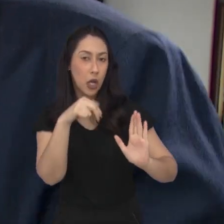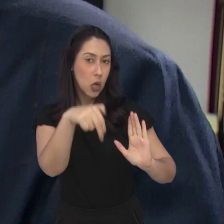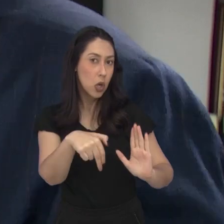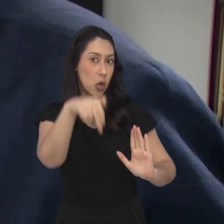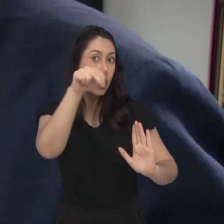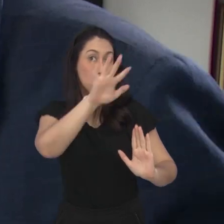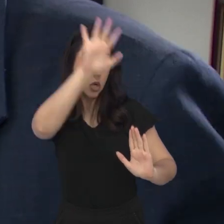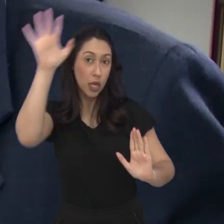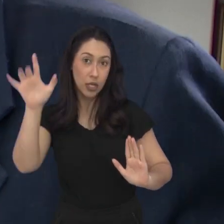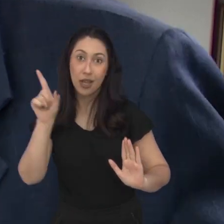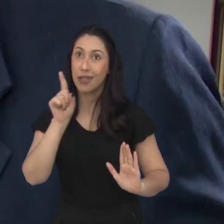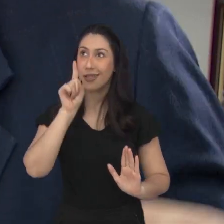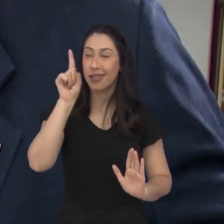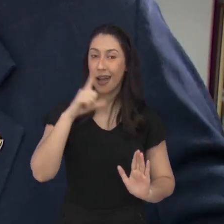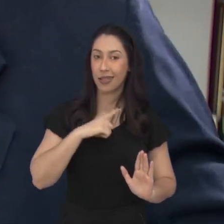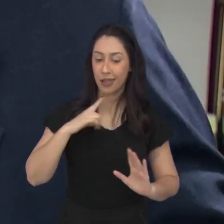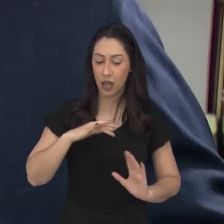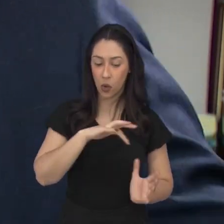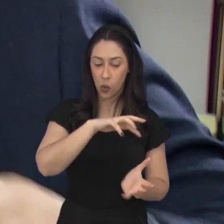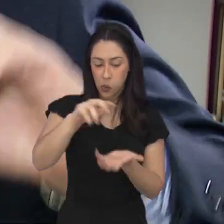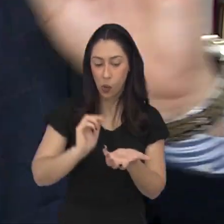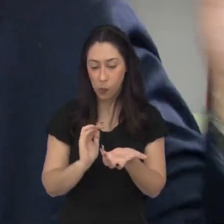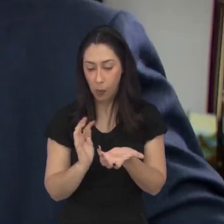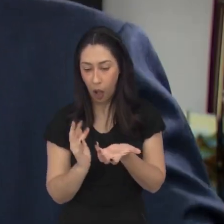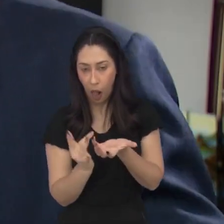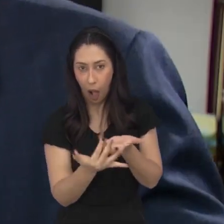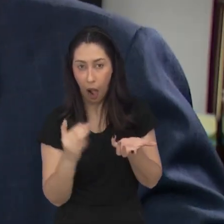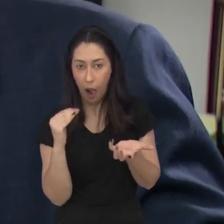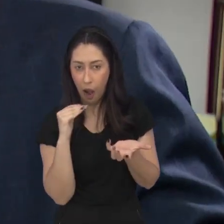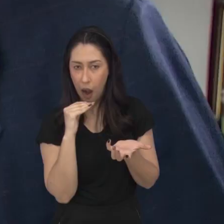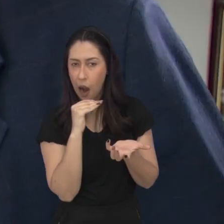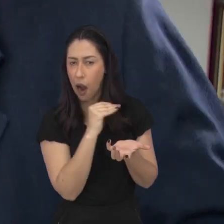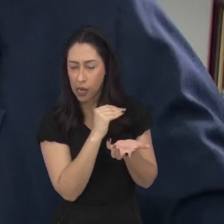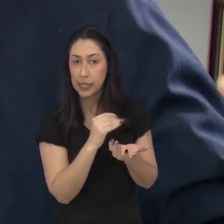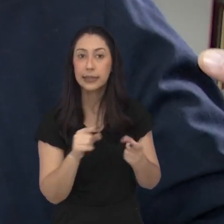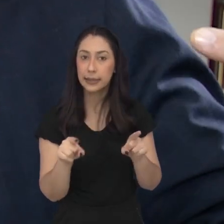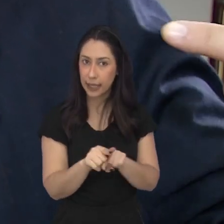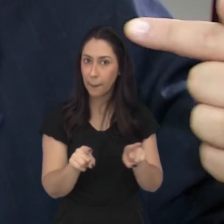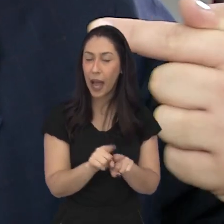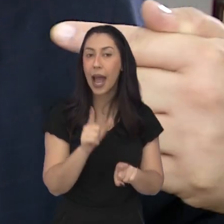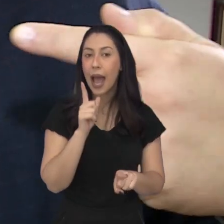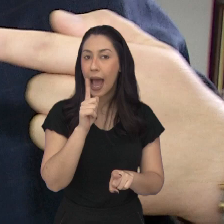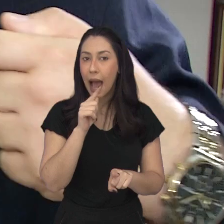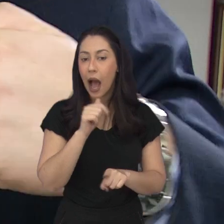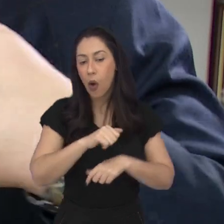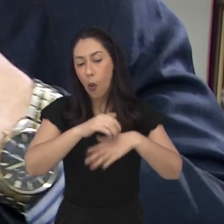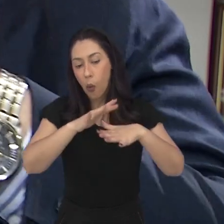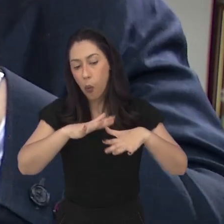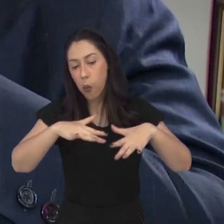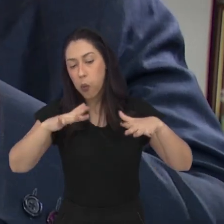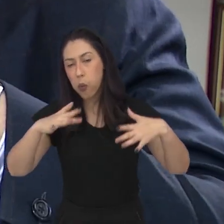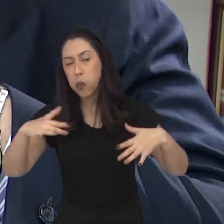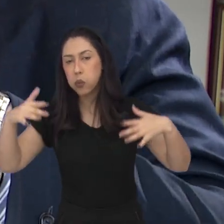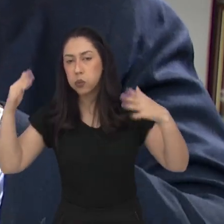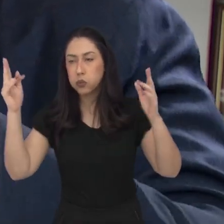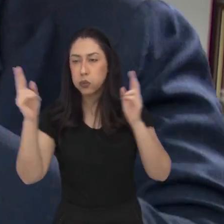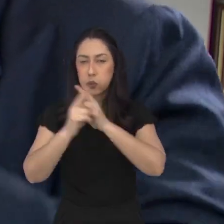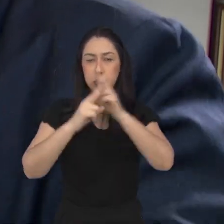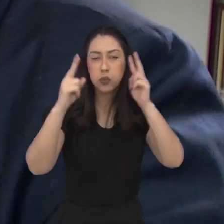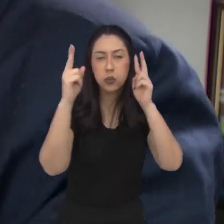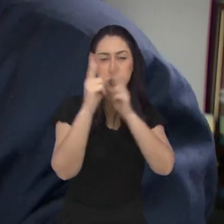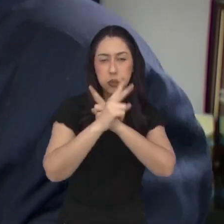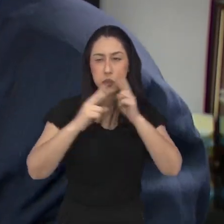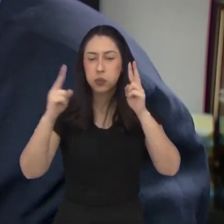Depois, nós vamos ter o Nordeste, aí vai ter o El Niño, lá no Pacífico. Novamente, correntes que passam por cima dos